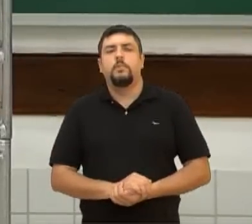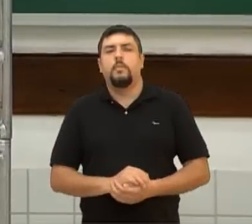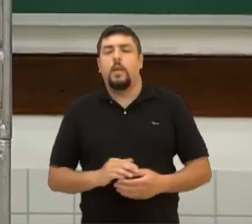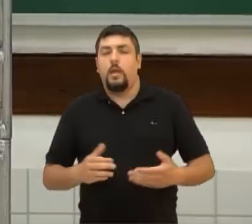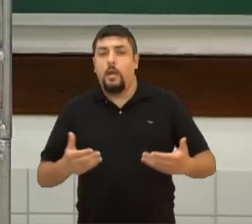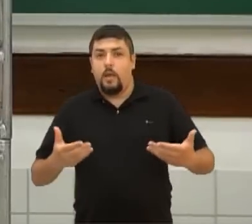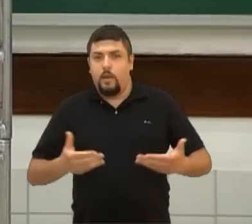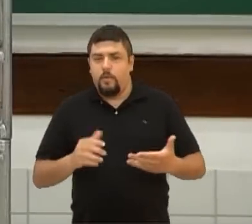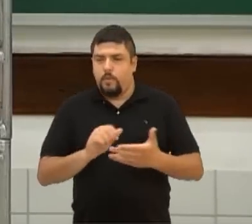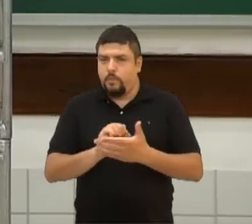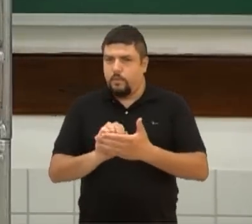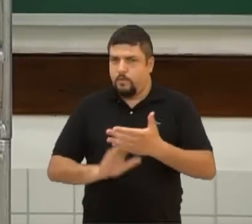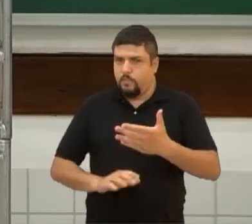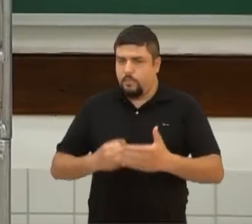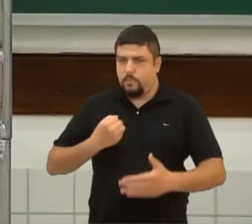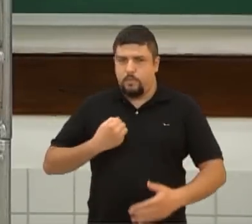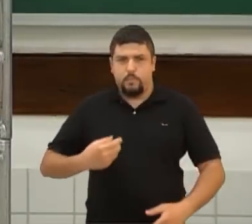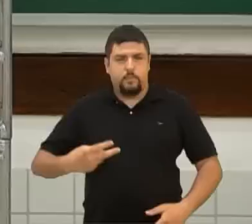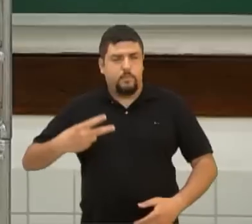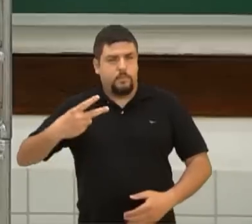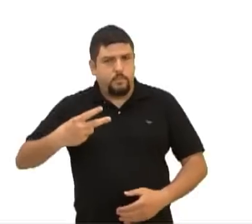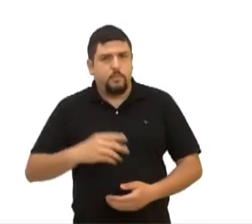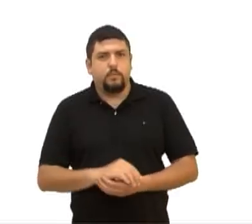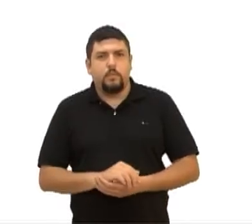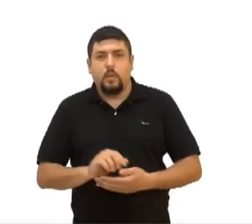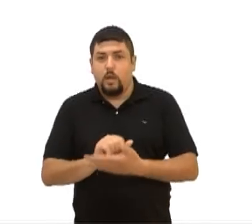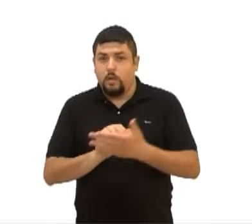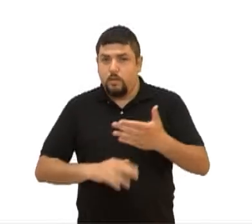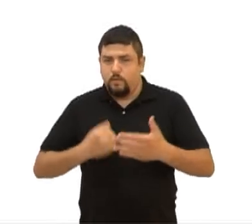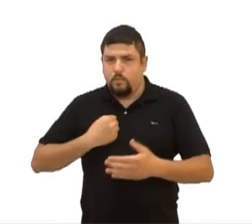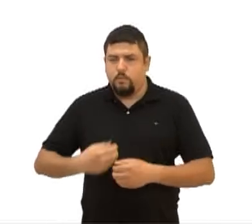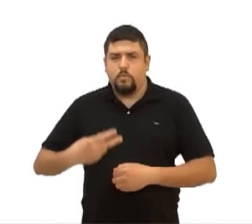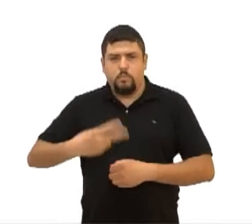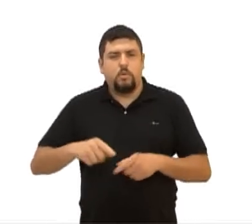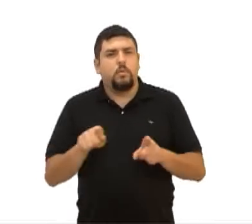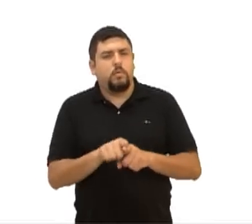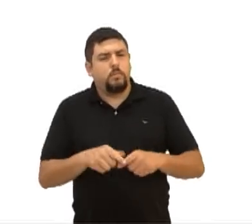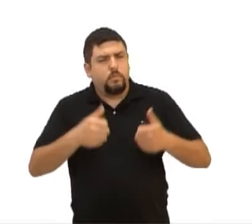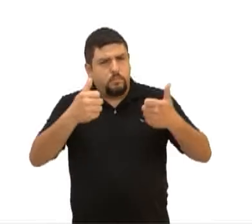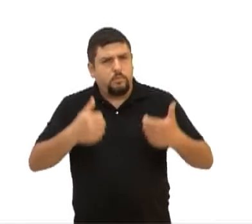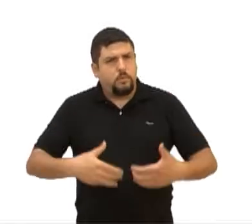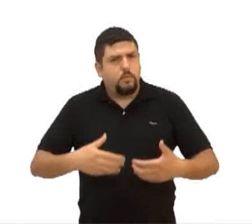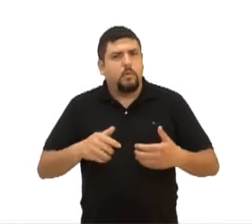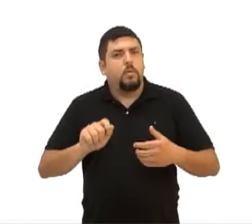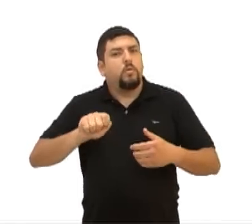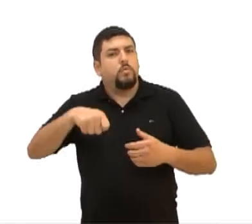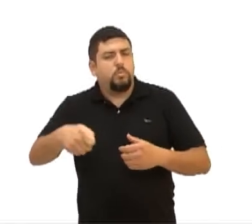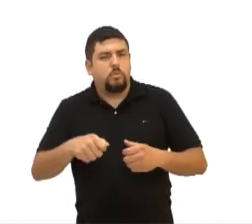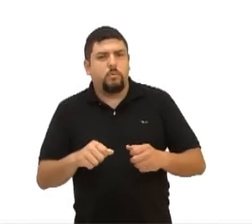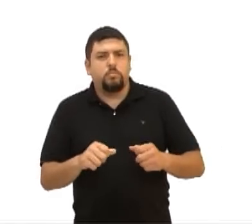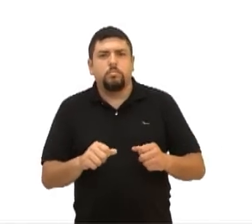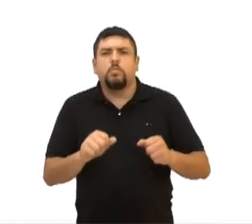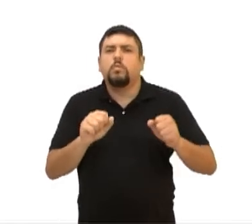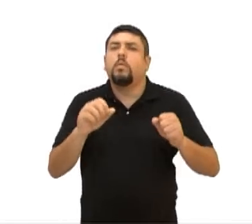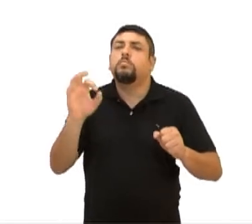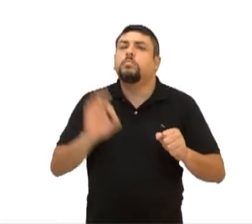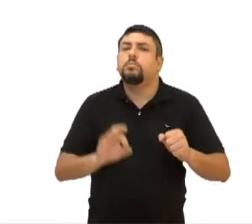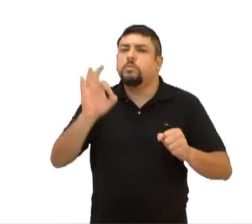Vamos para a atividade 2. A atividade 2 ainda fala de probabilidade, certo? 2